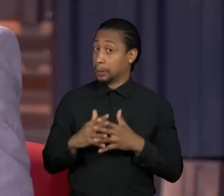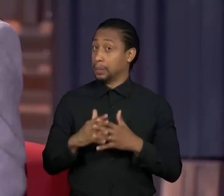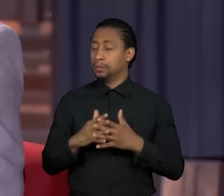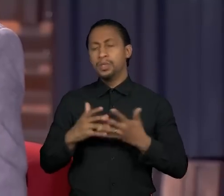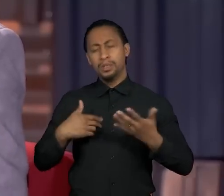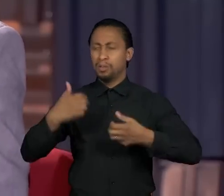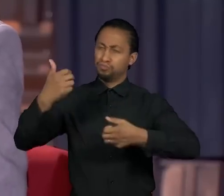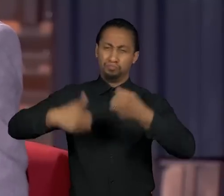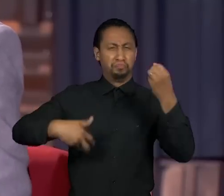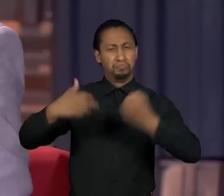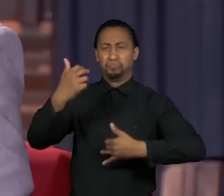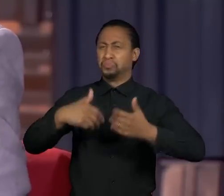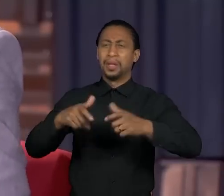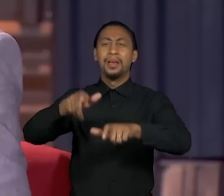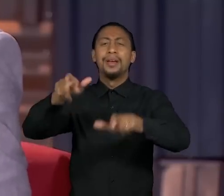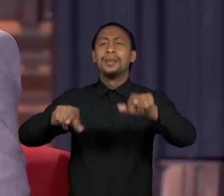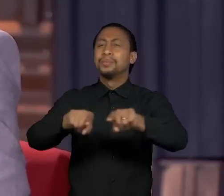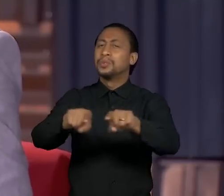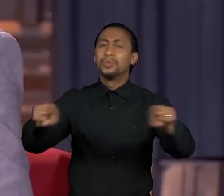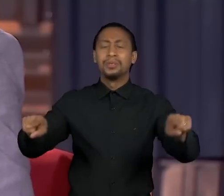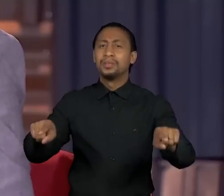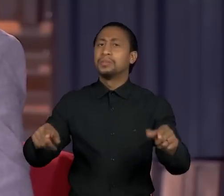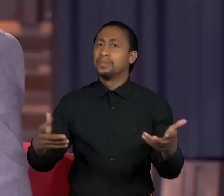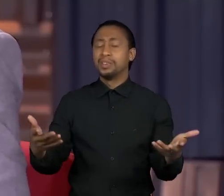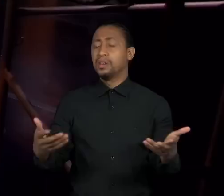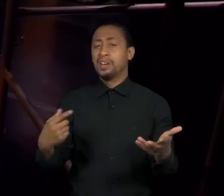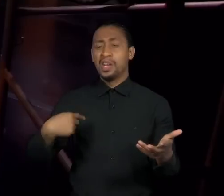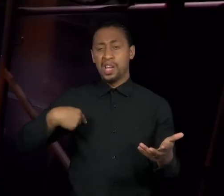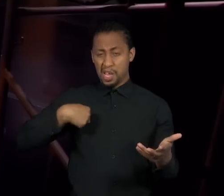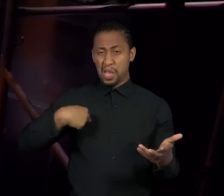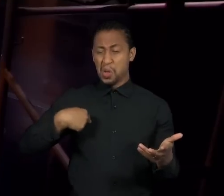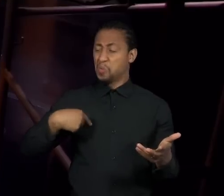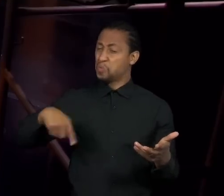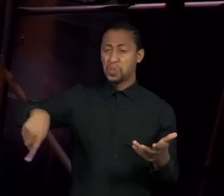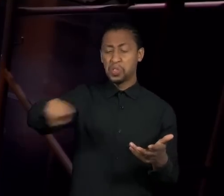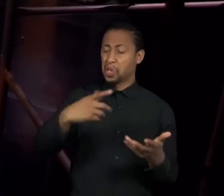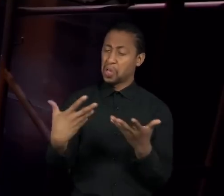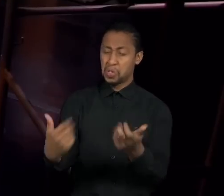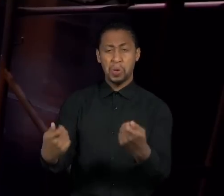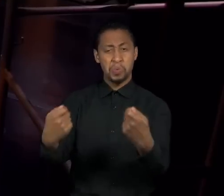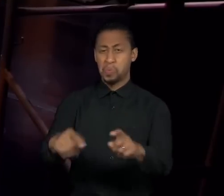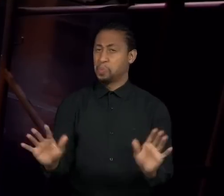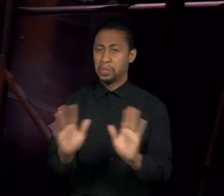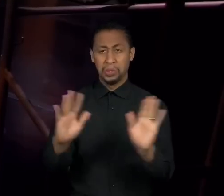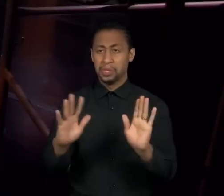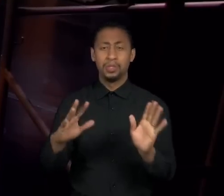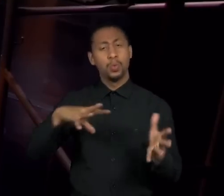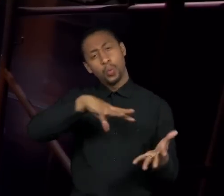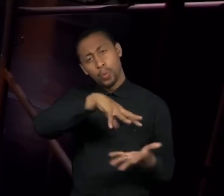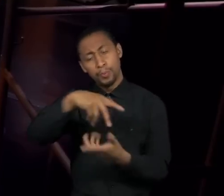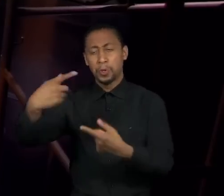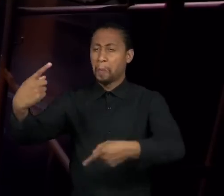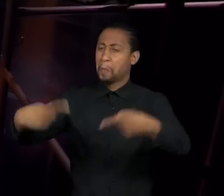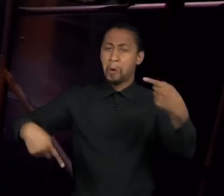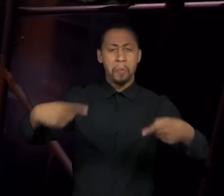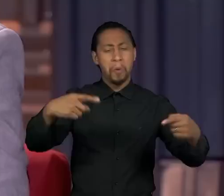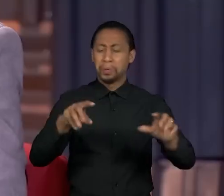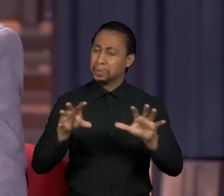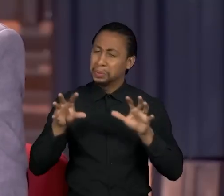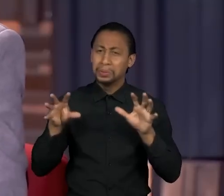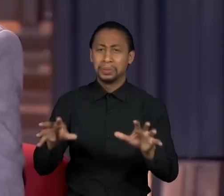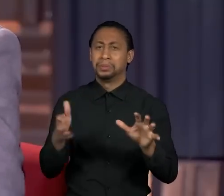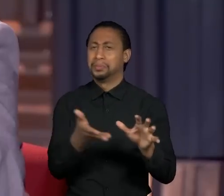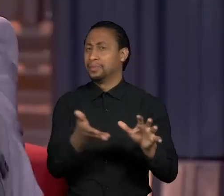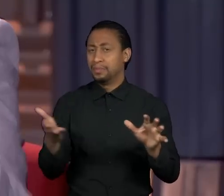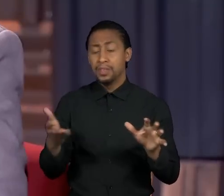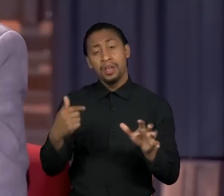às pessoas que ela não precisa ser aceita por todos, né? Mas o mundo tá aí, né? O mundo é político, o mundo é escroto pra caramba. E eu